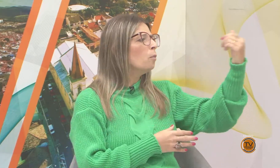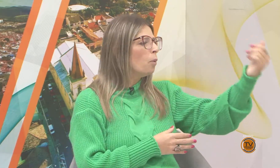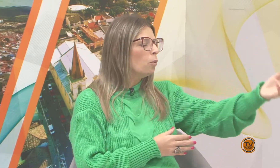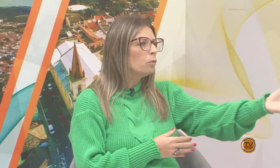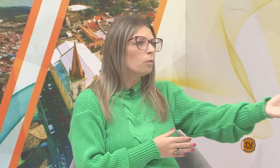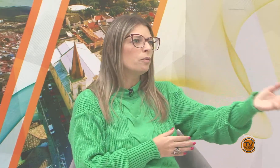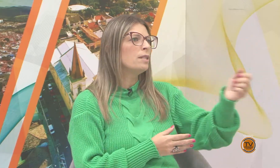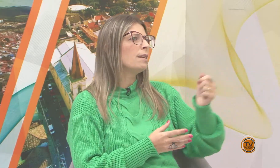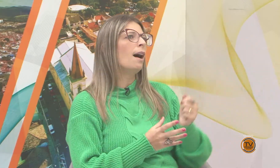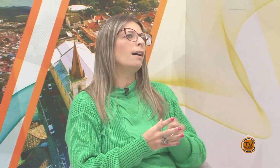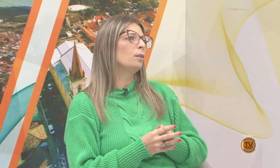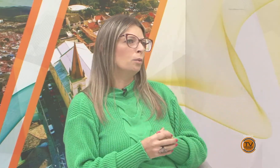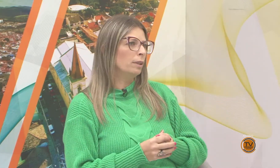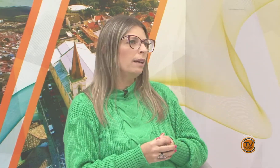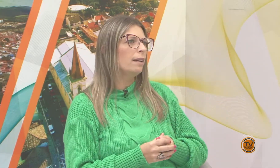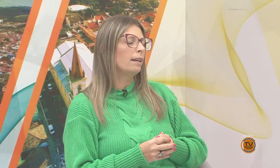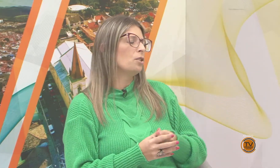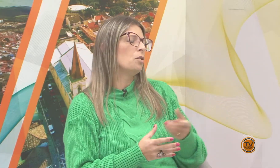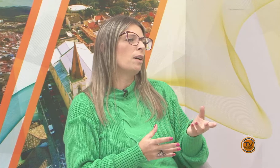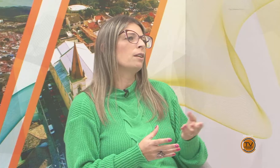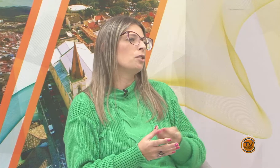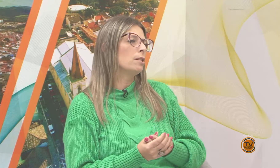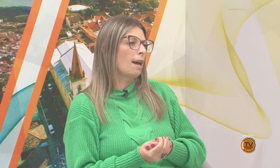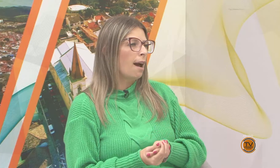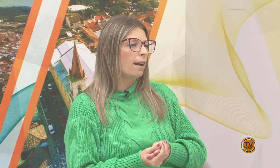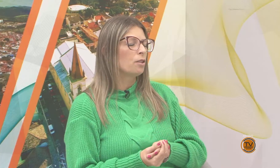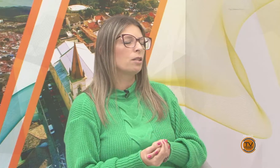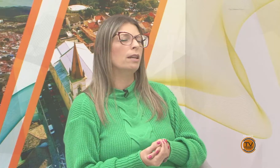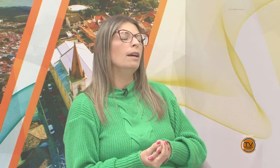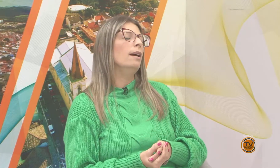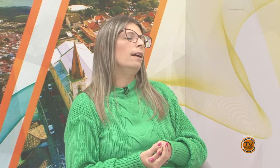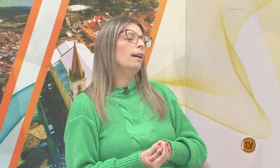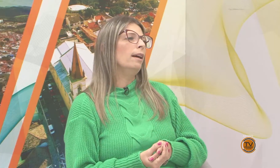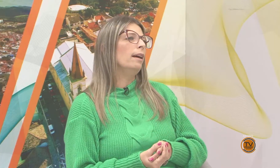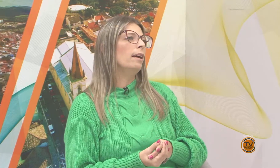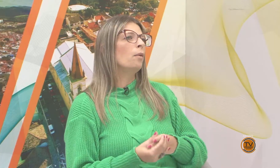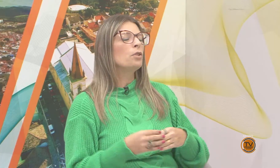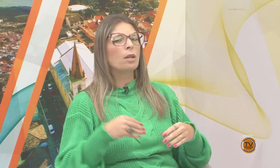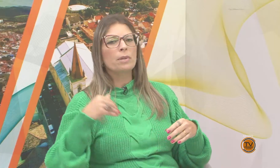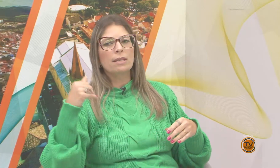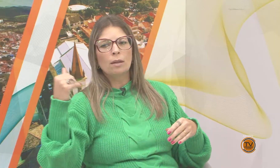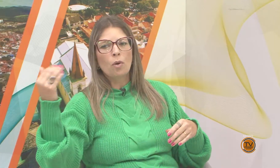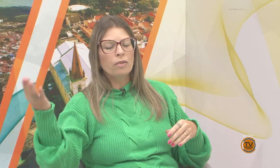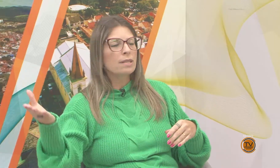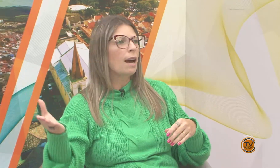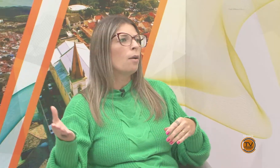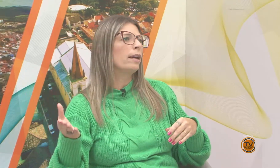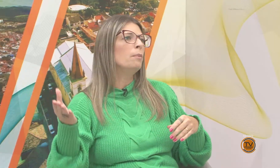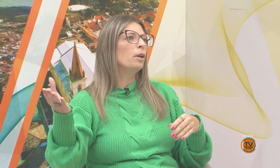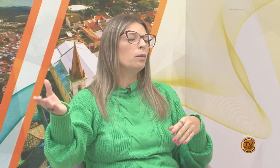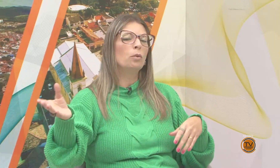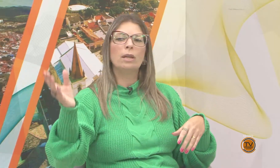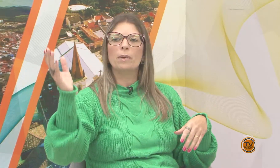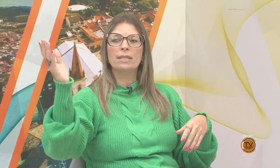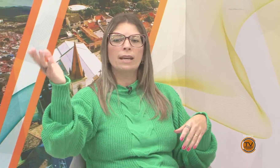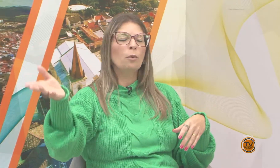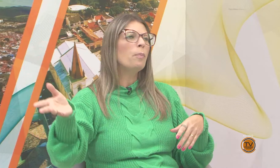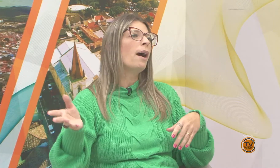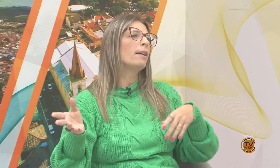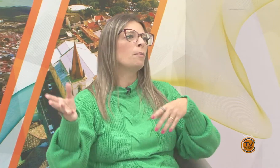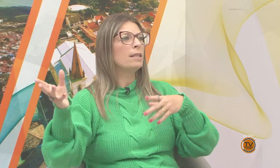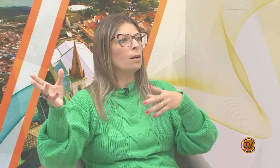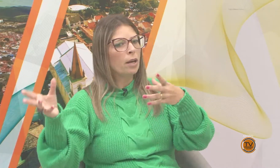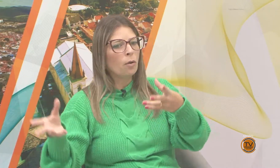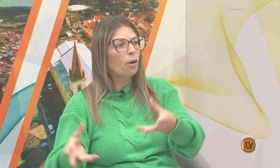onde tem um ponto viciado, né, que a gente fala de descarte, onde está precisando conversar com aquele morador que passeia